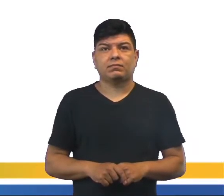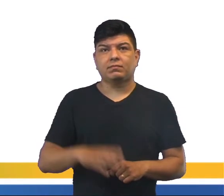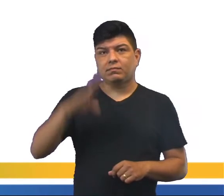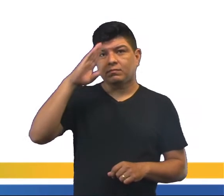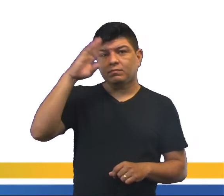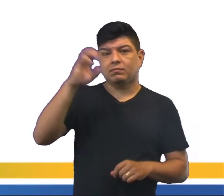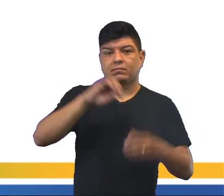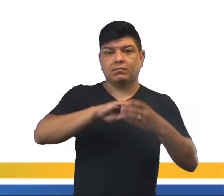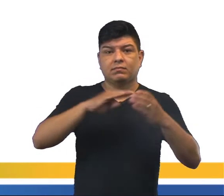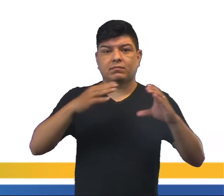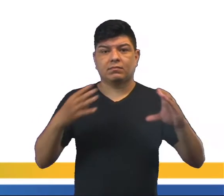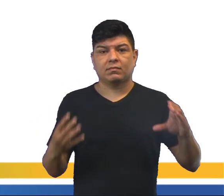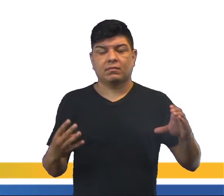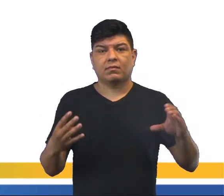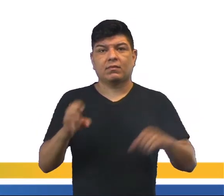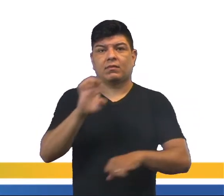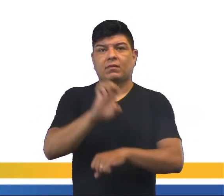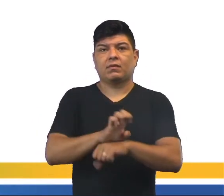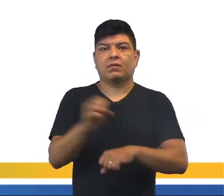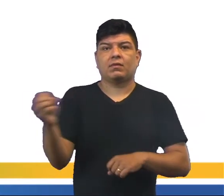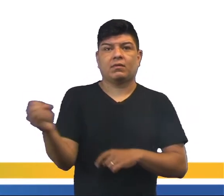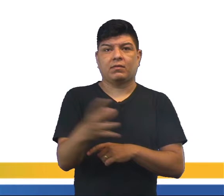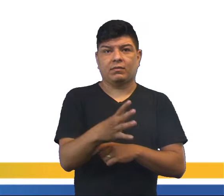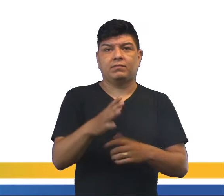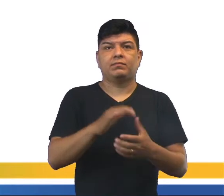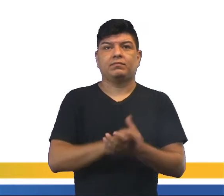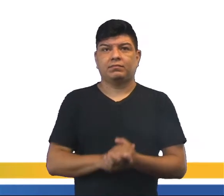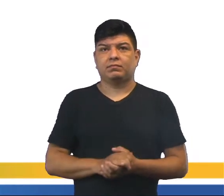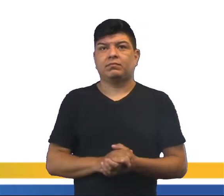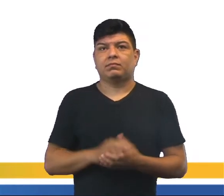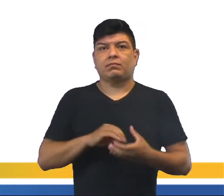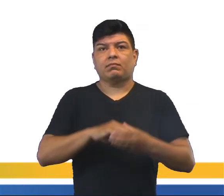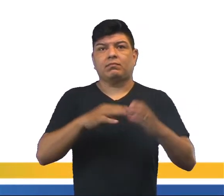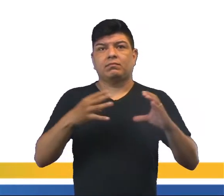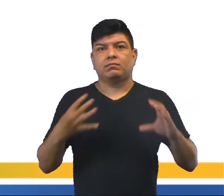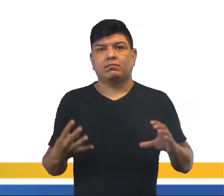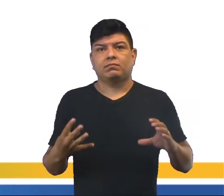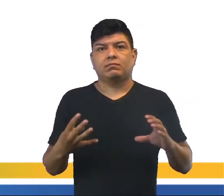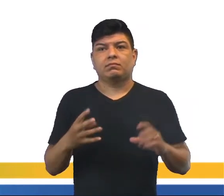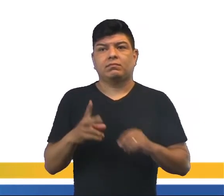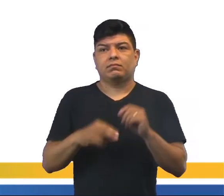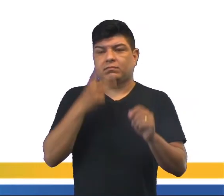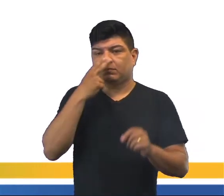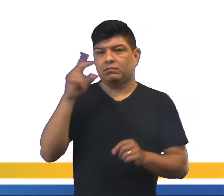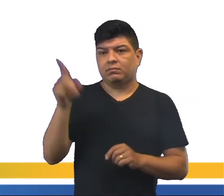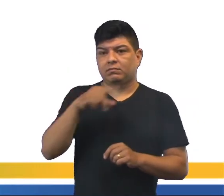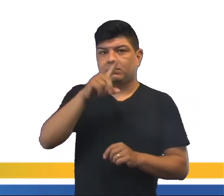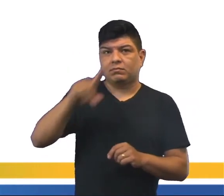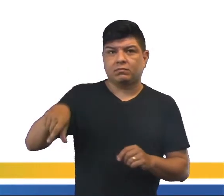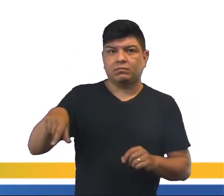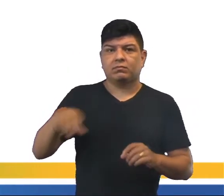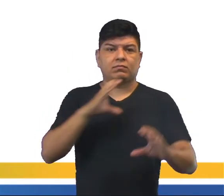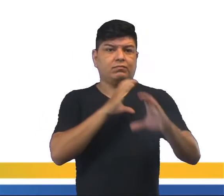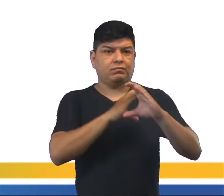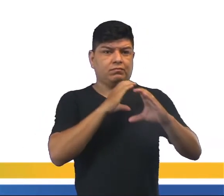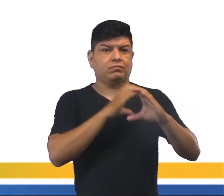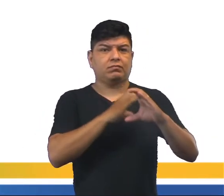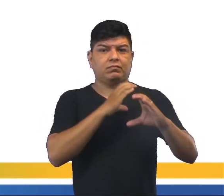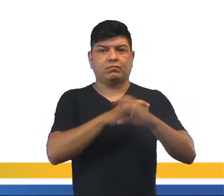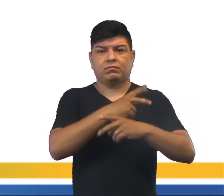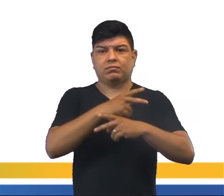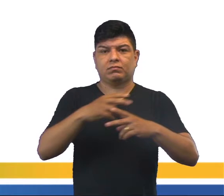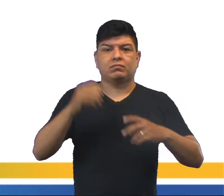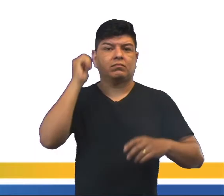Principais características do Estado Novo. O Estado Novo caracterizou-se pela censura aos meios de comunicação,